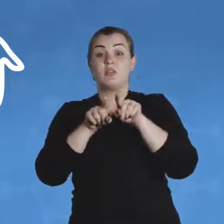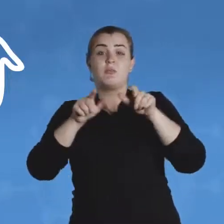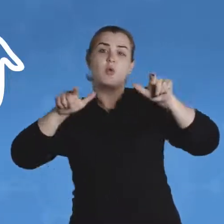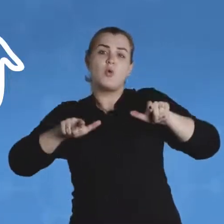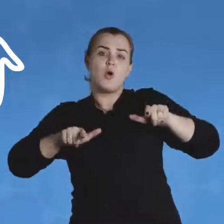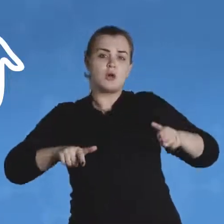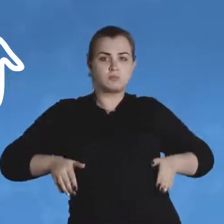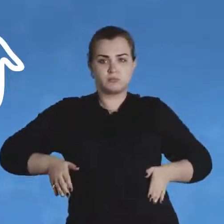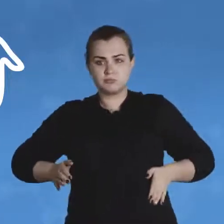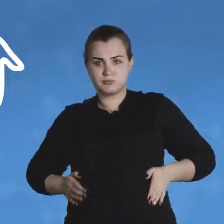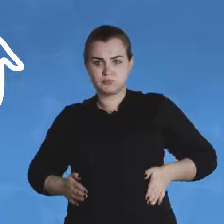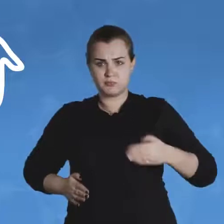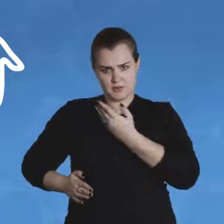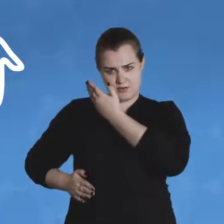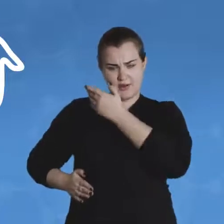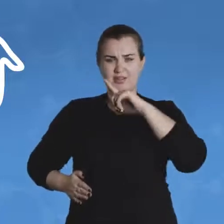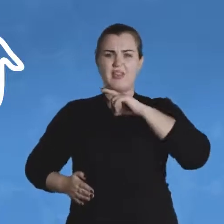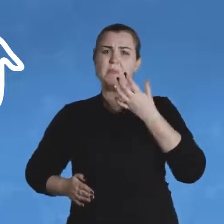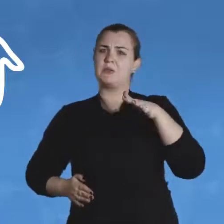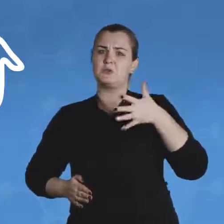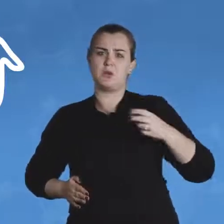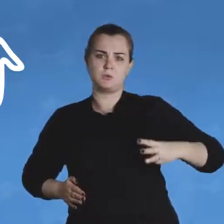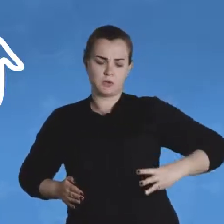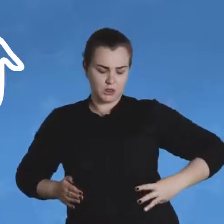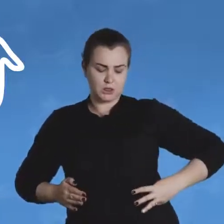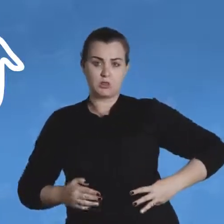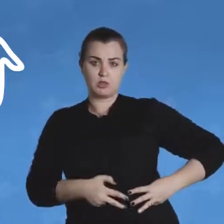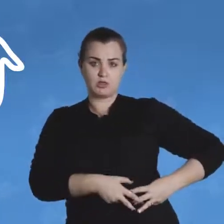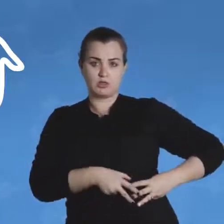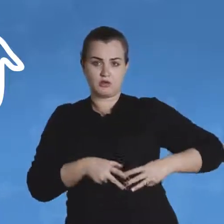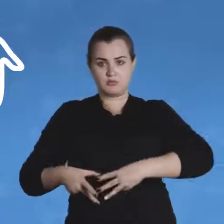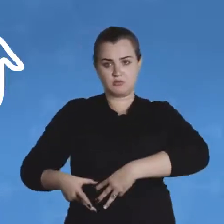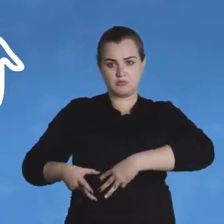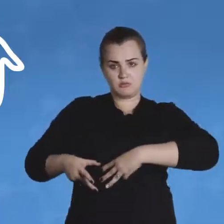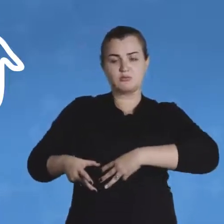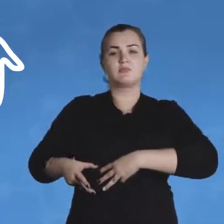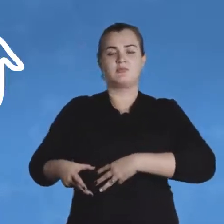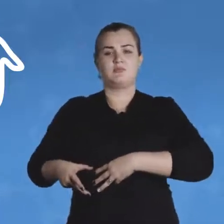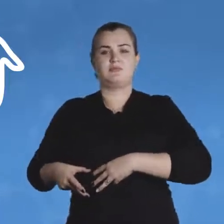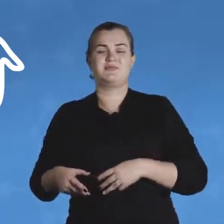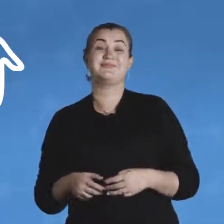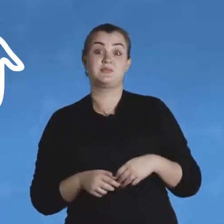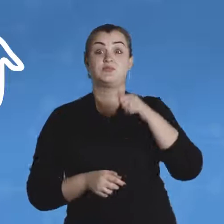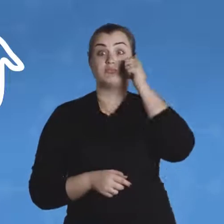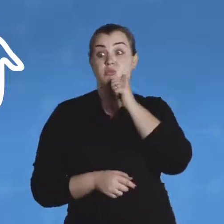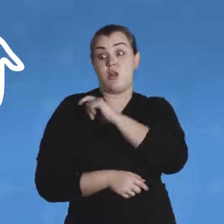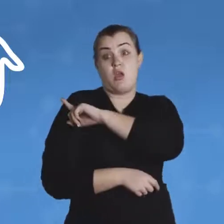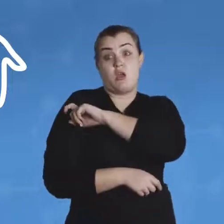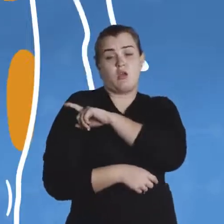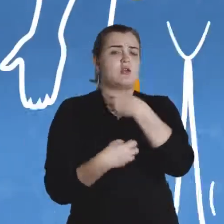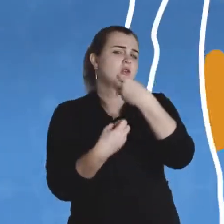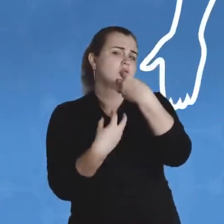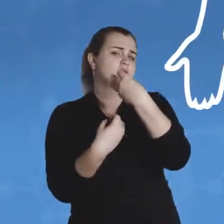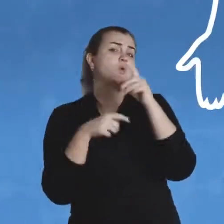laterais da barriga com uma distância de 3 a 4 dedos do umbigo. Com estes locais, a enfermeira da unidade de saúde disse